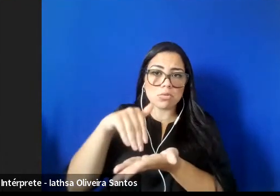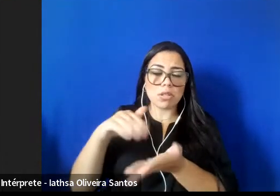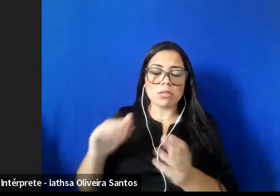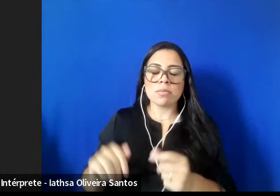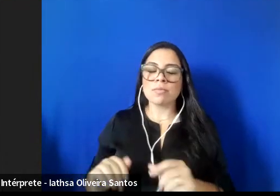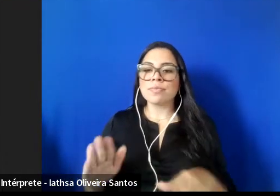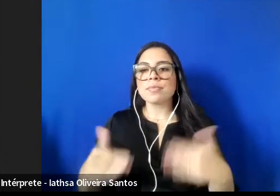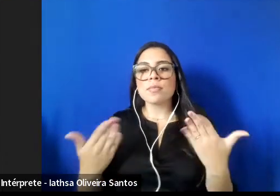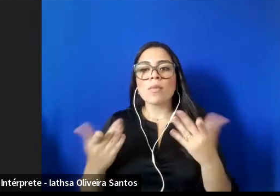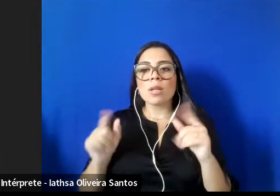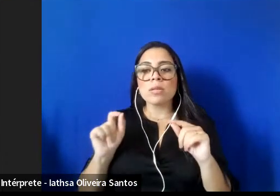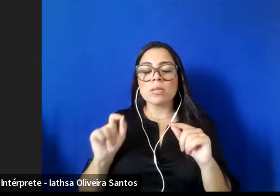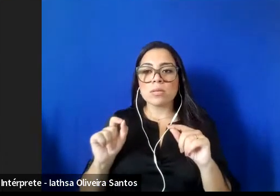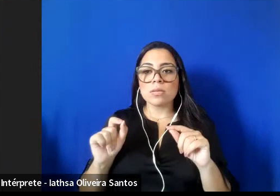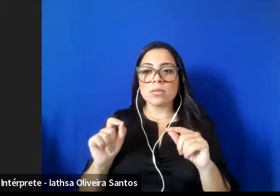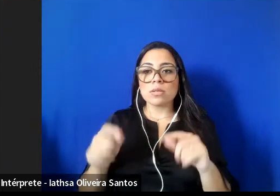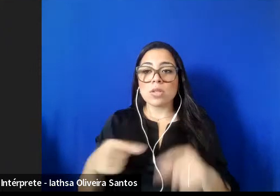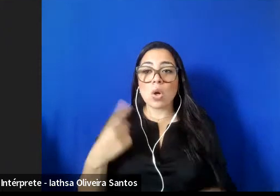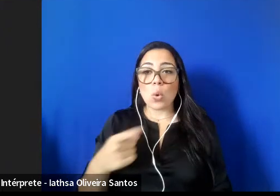a gente